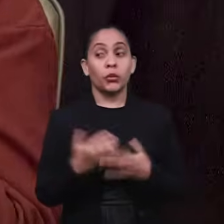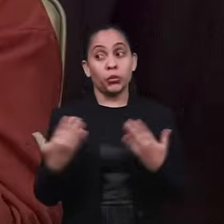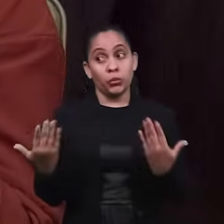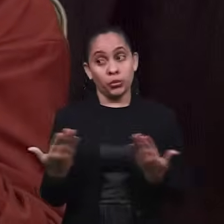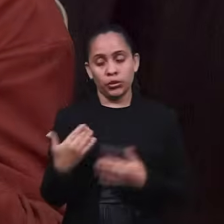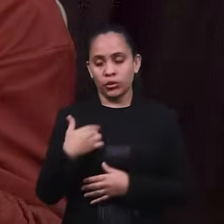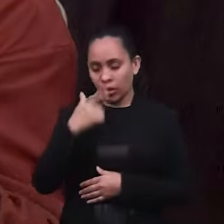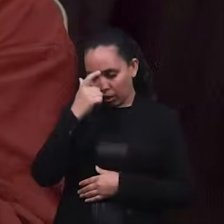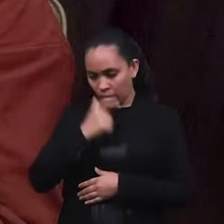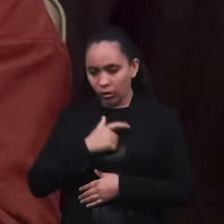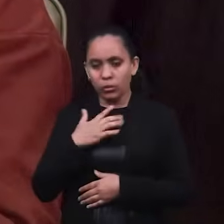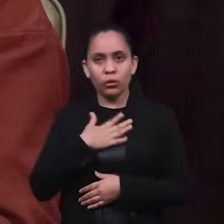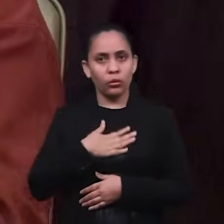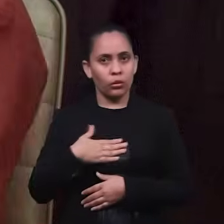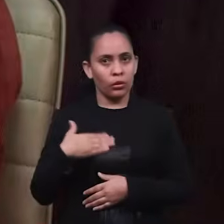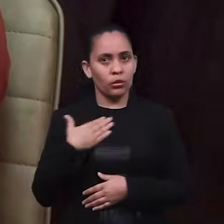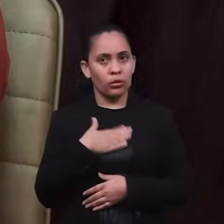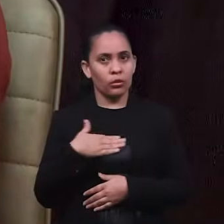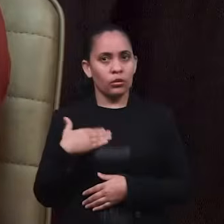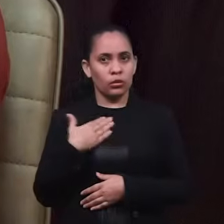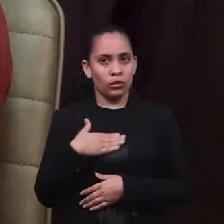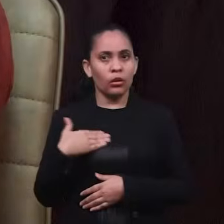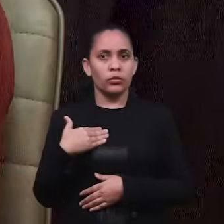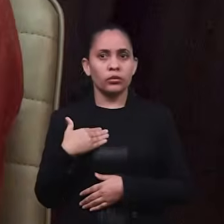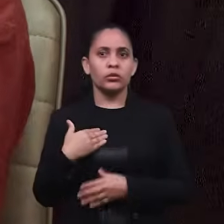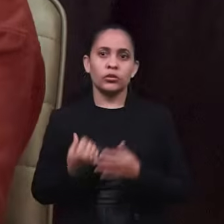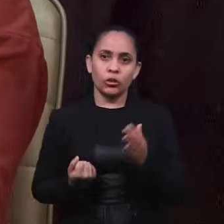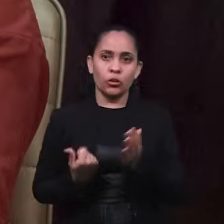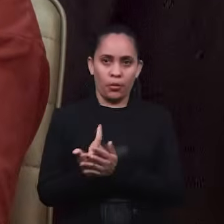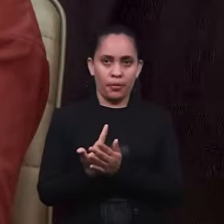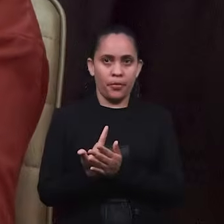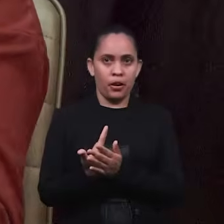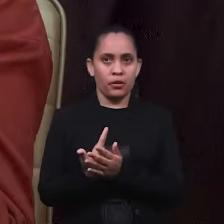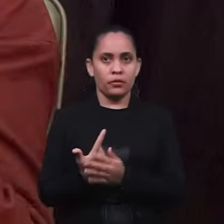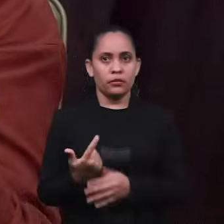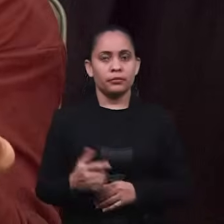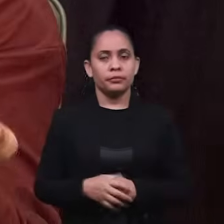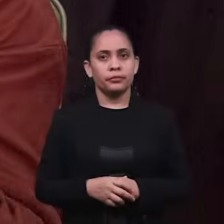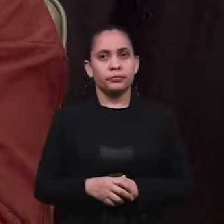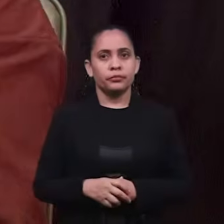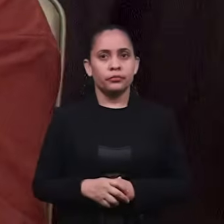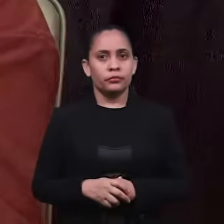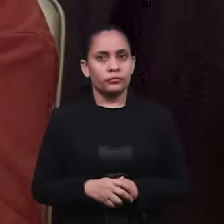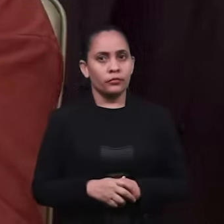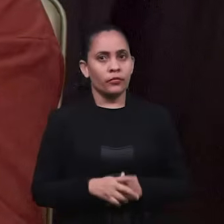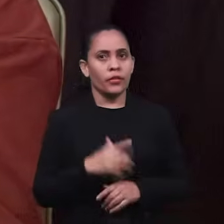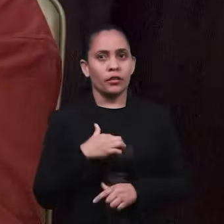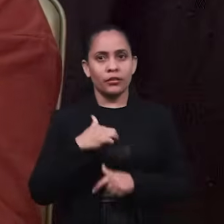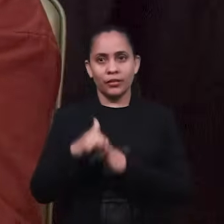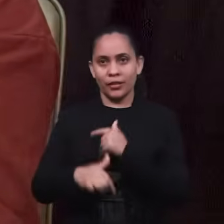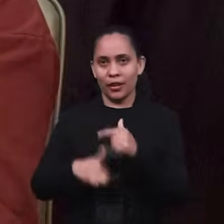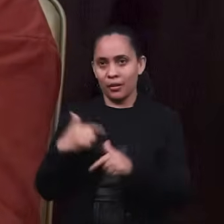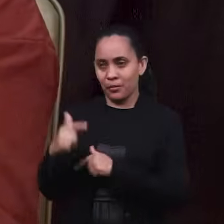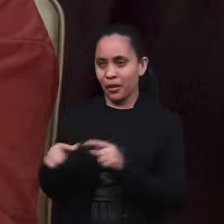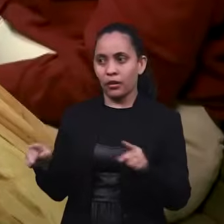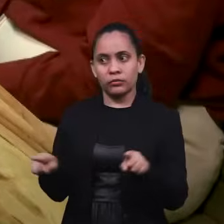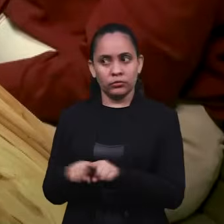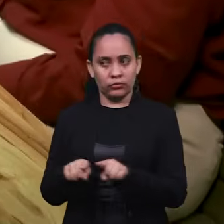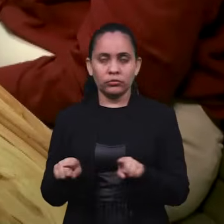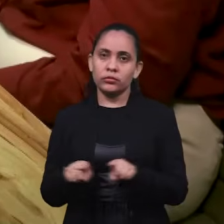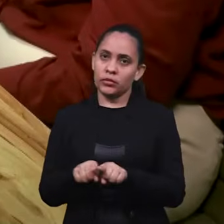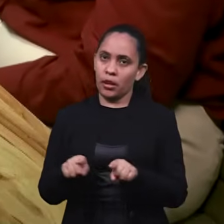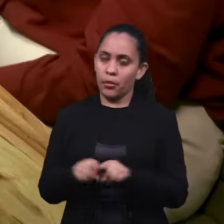industrializadas hoje, eu particularmente gosto de consumir industrializado. Fora o trabalho. Tem menos risco